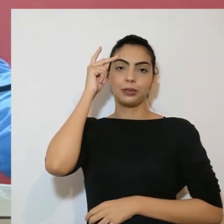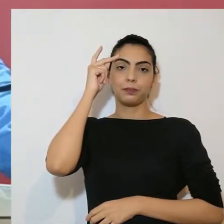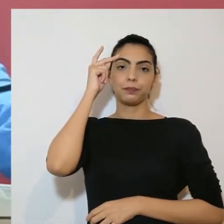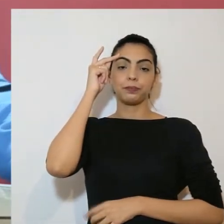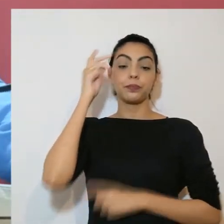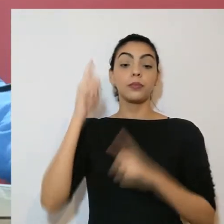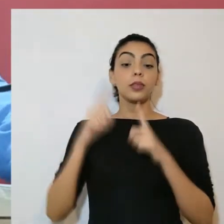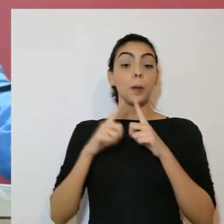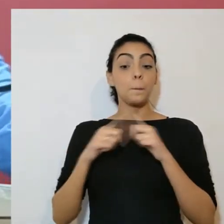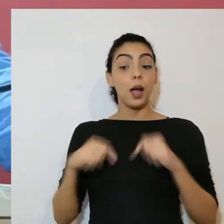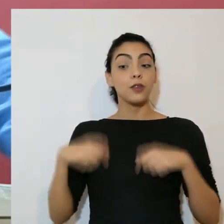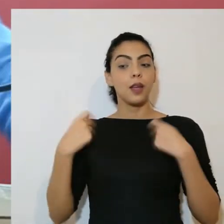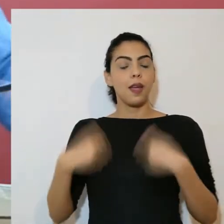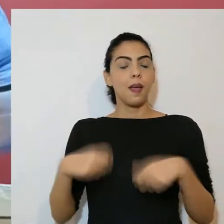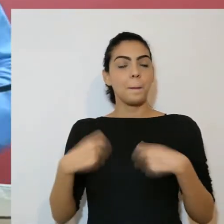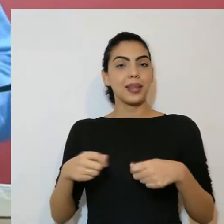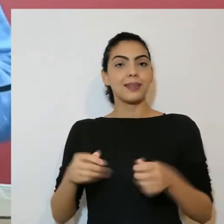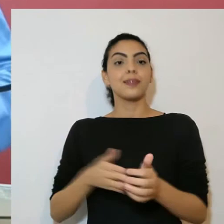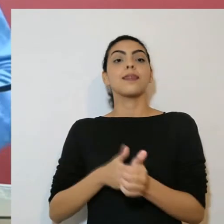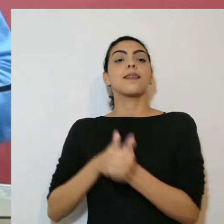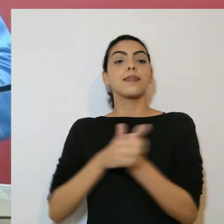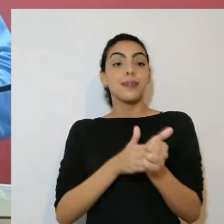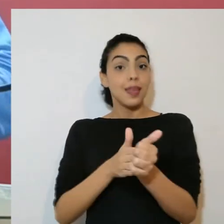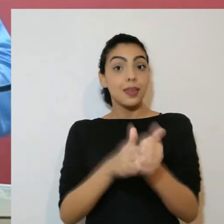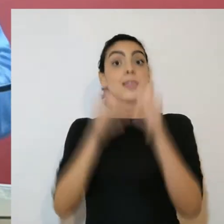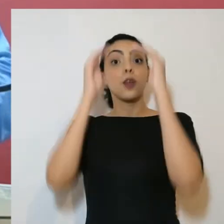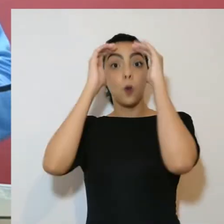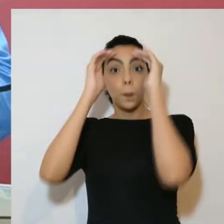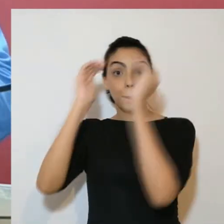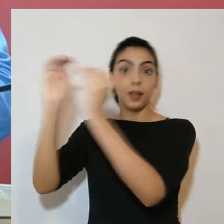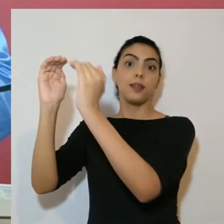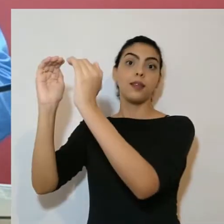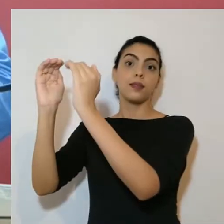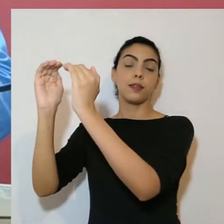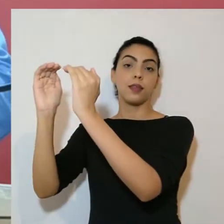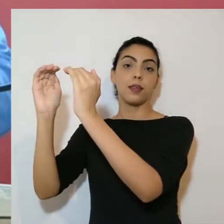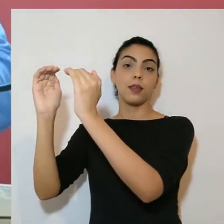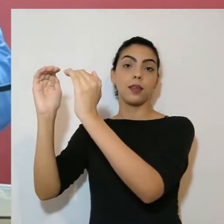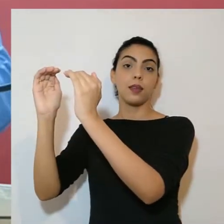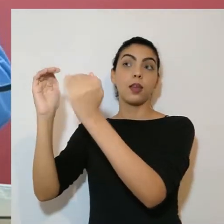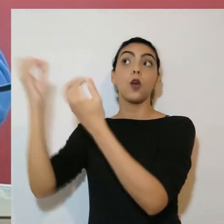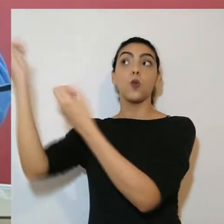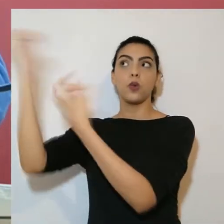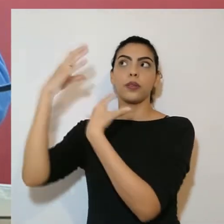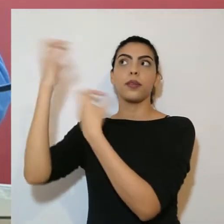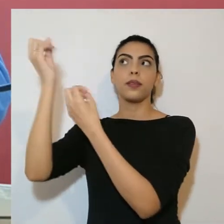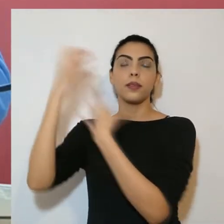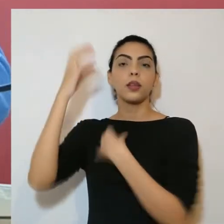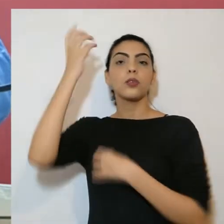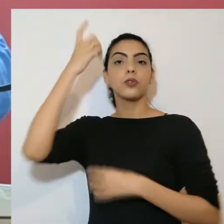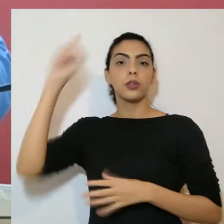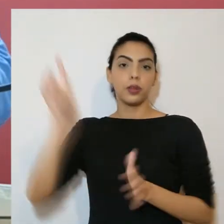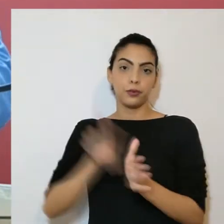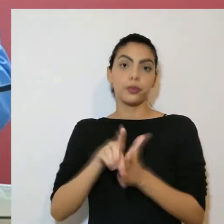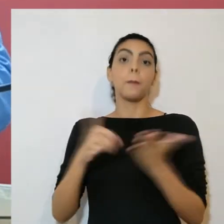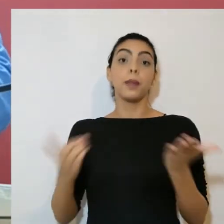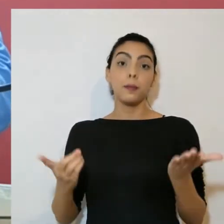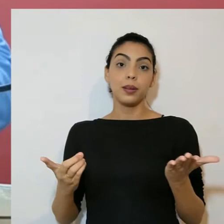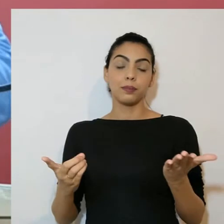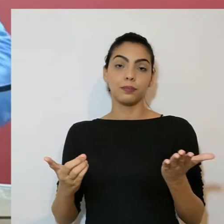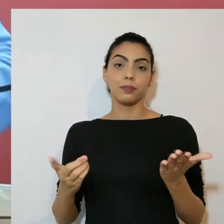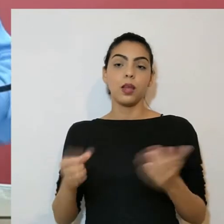pessoa. Mas também precisa seguir as orientações de Deus na sua palavra. O que a